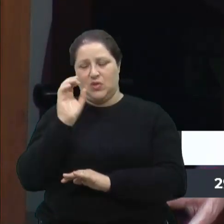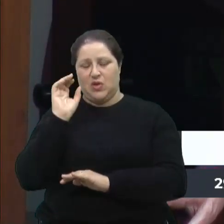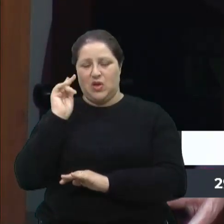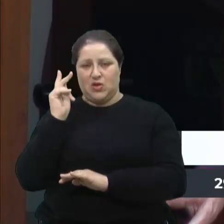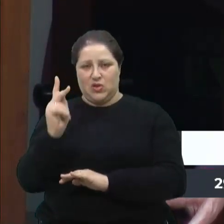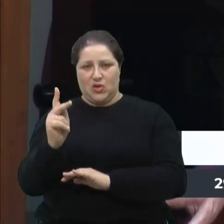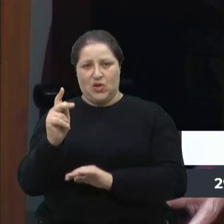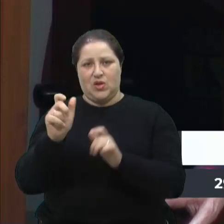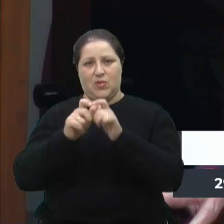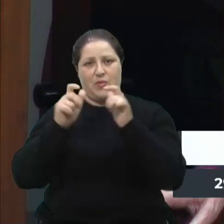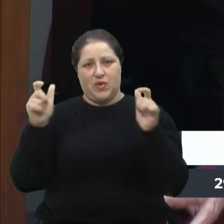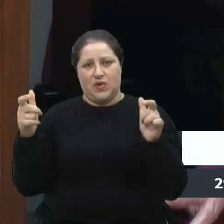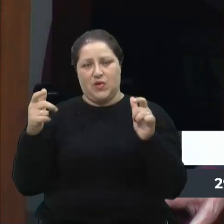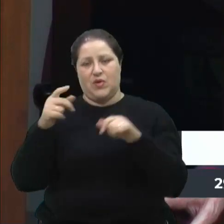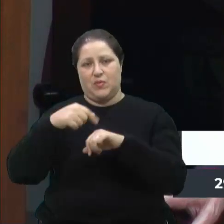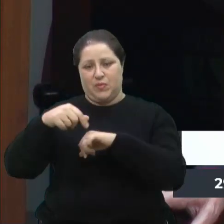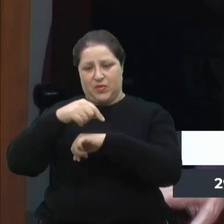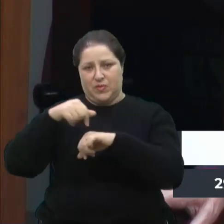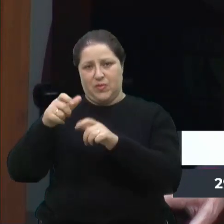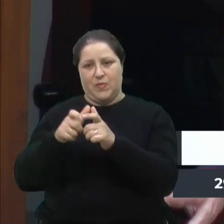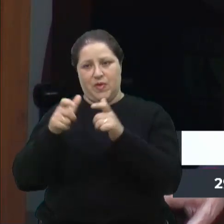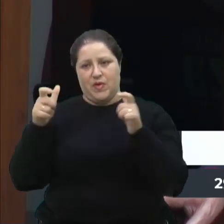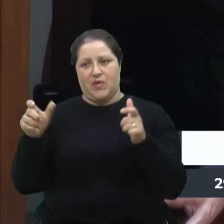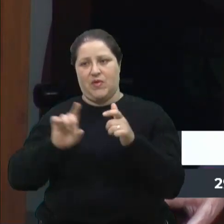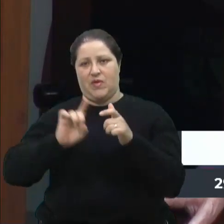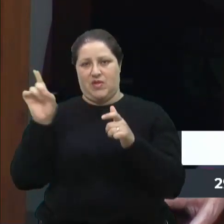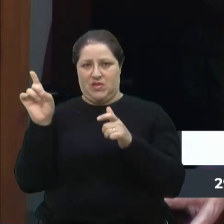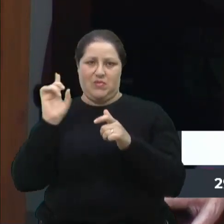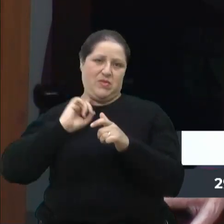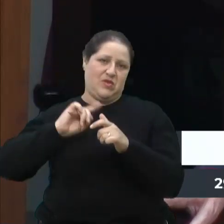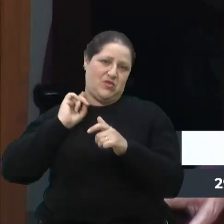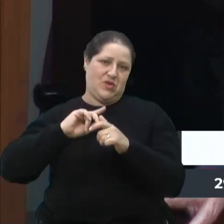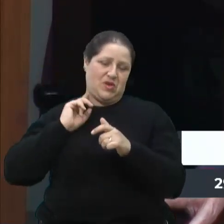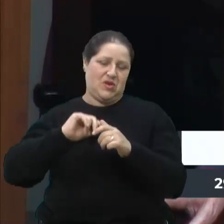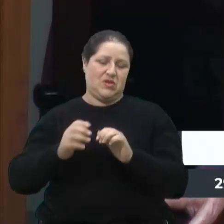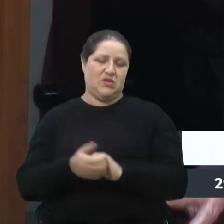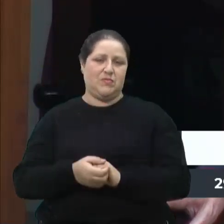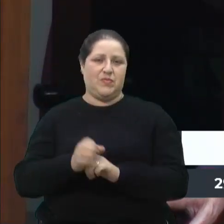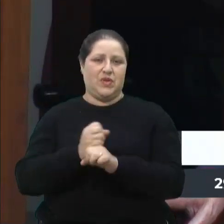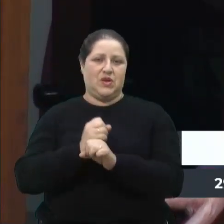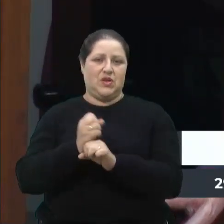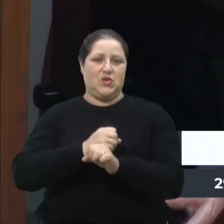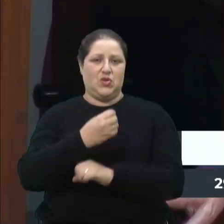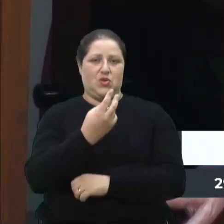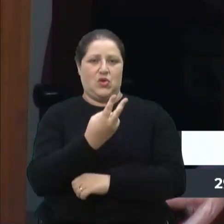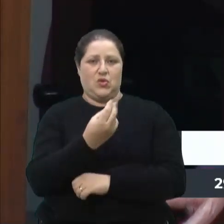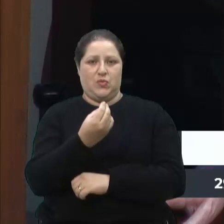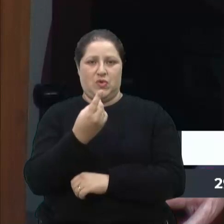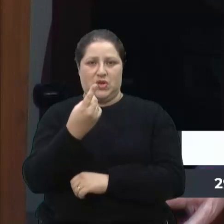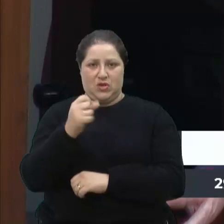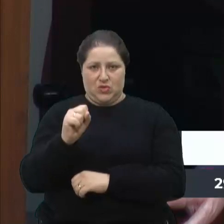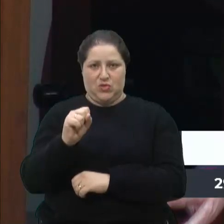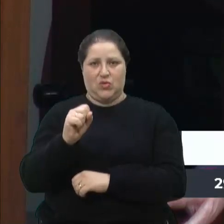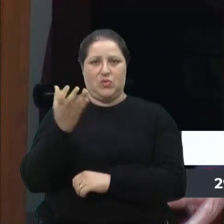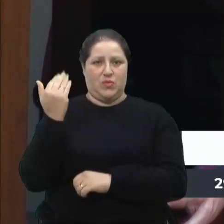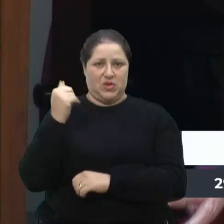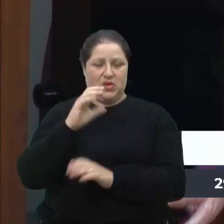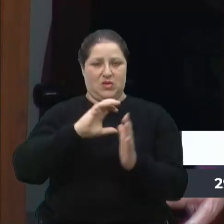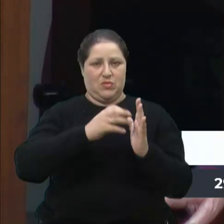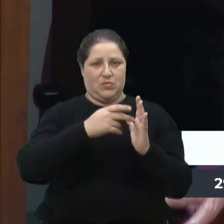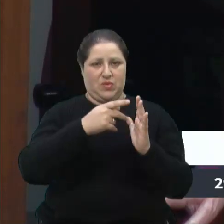mineiro foi o maior crescimento da história de Minas Gerais. Em 2018, quando o PT estava no